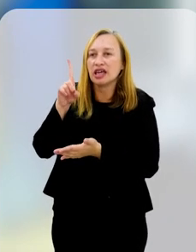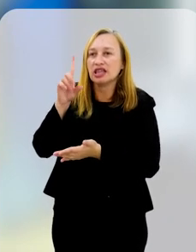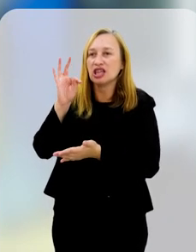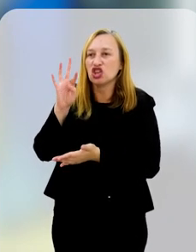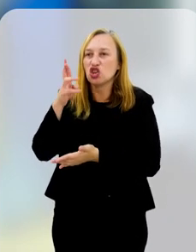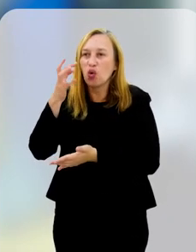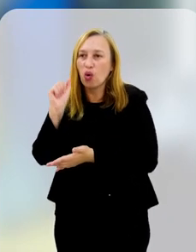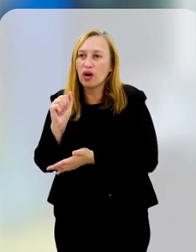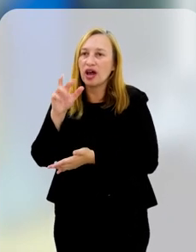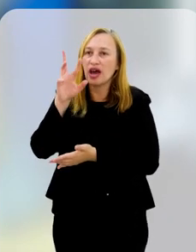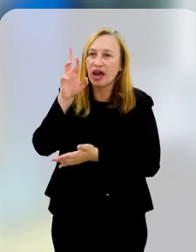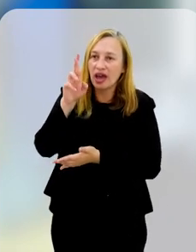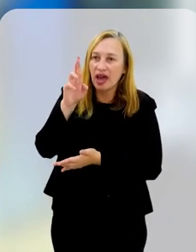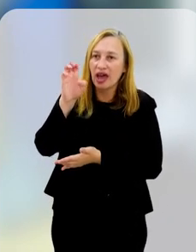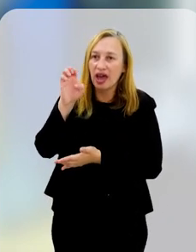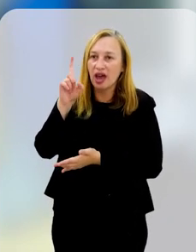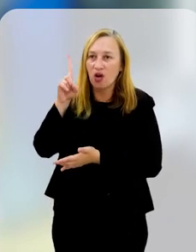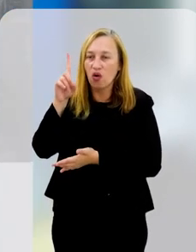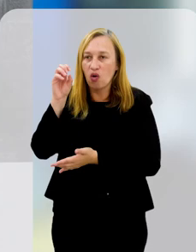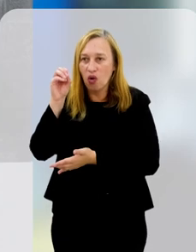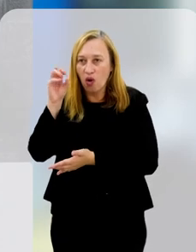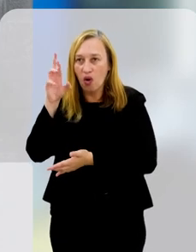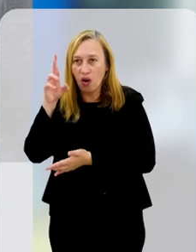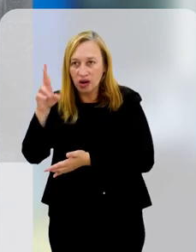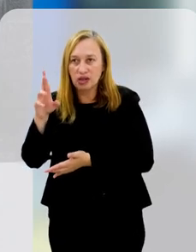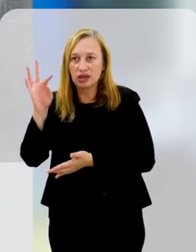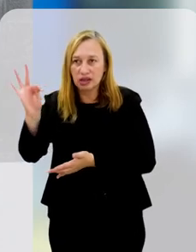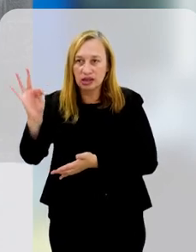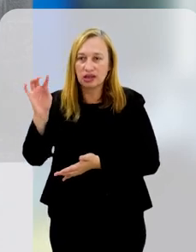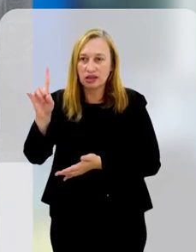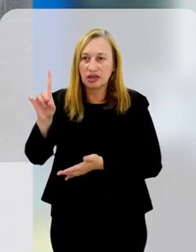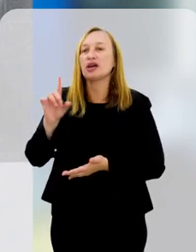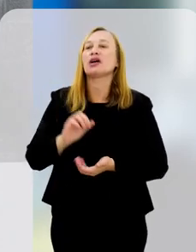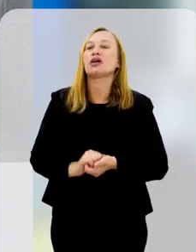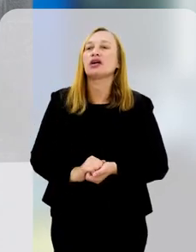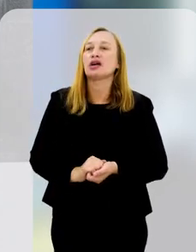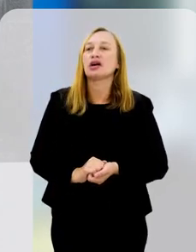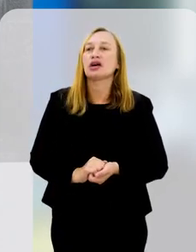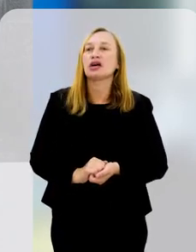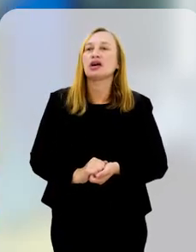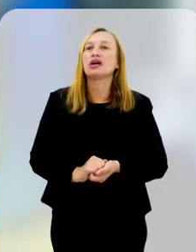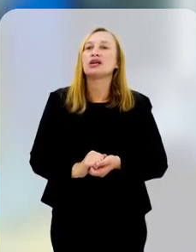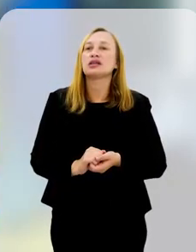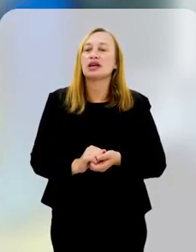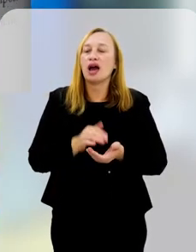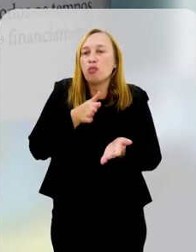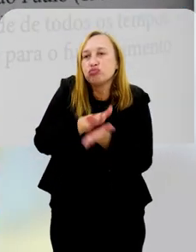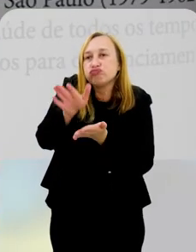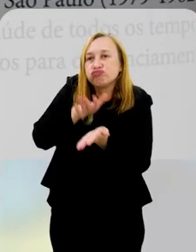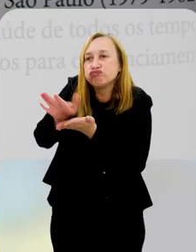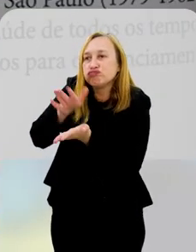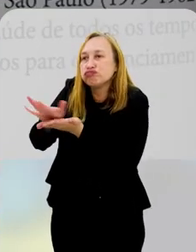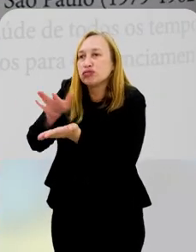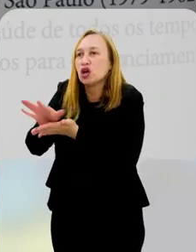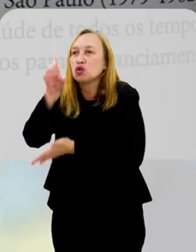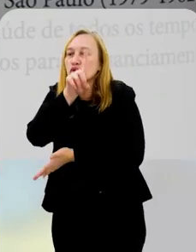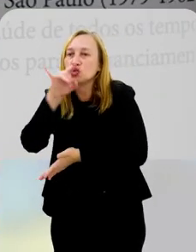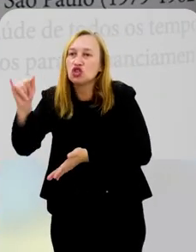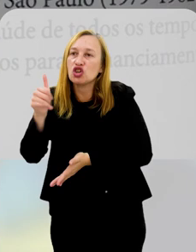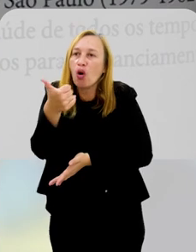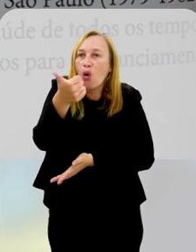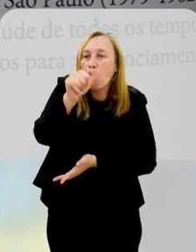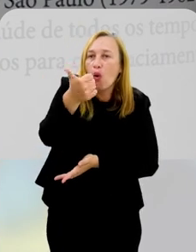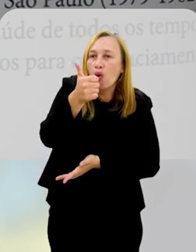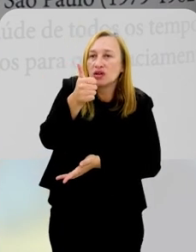A editora Record, que é responsável pela edição do livro, já está distribuindo. Ele será